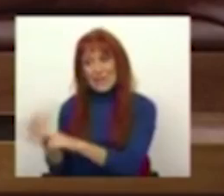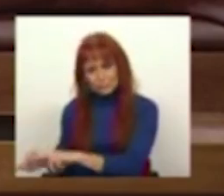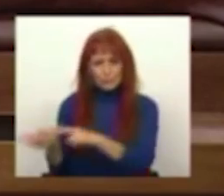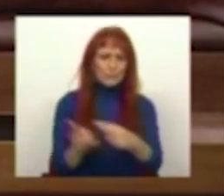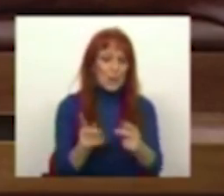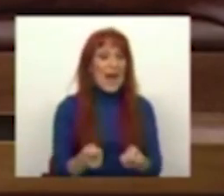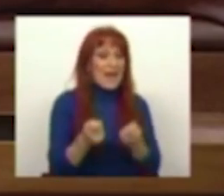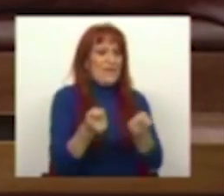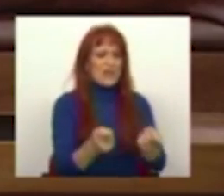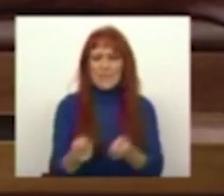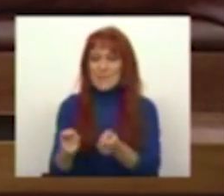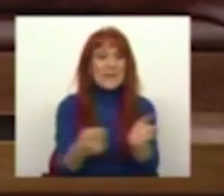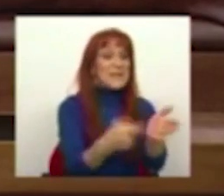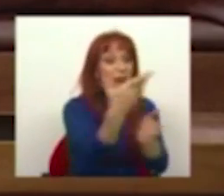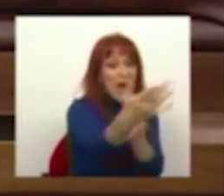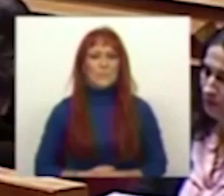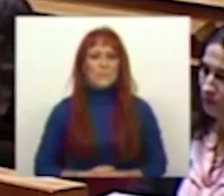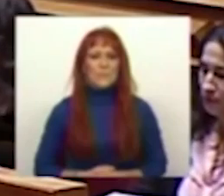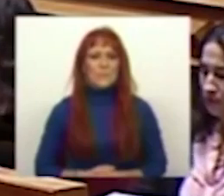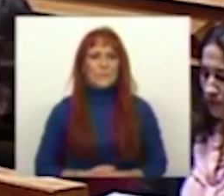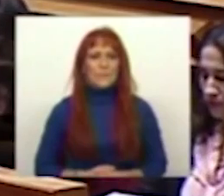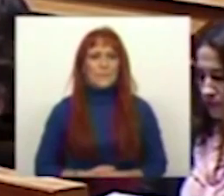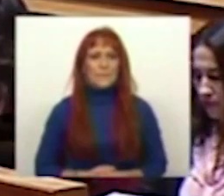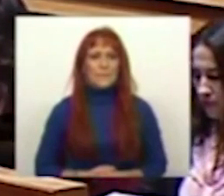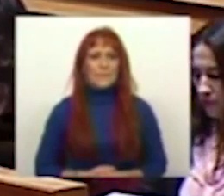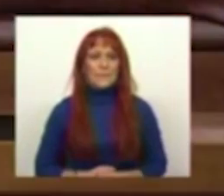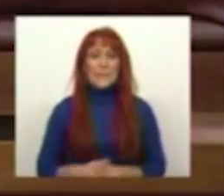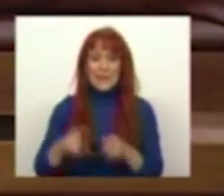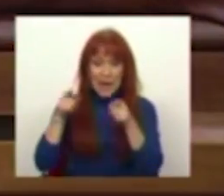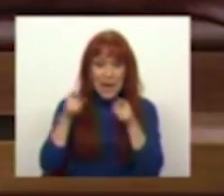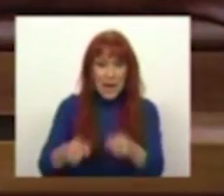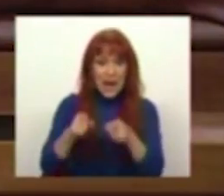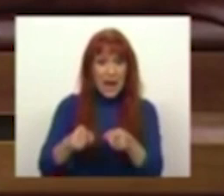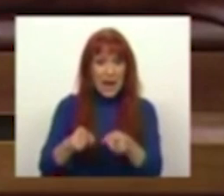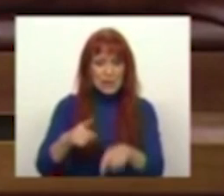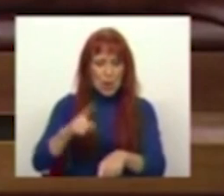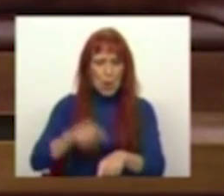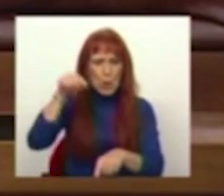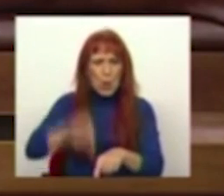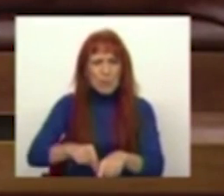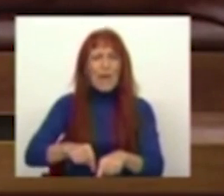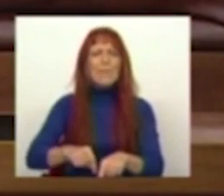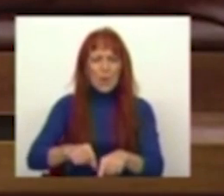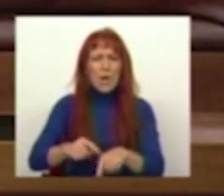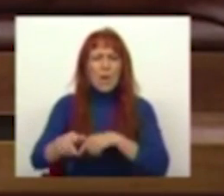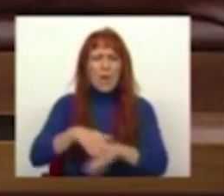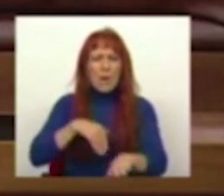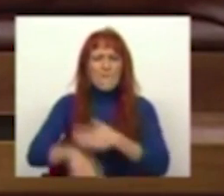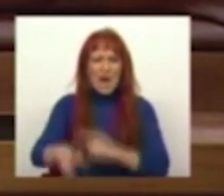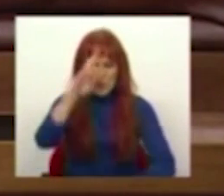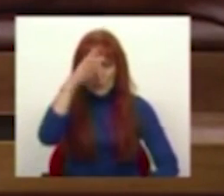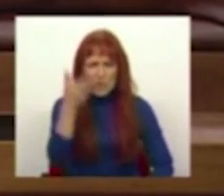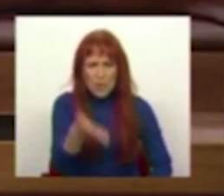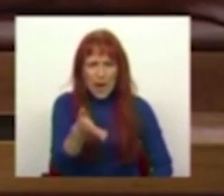para investir onde é necessário investir. E este é o momento para fazer este